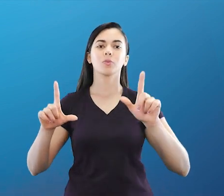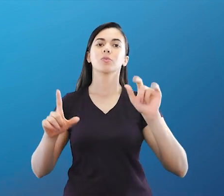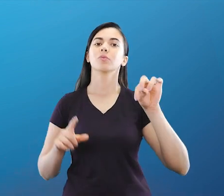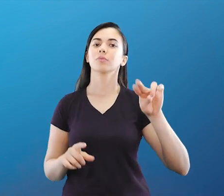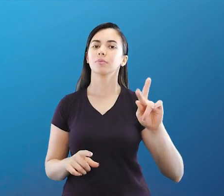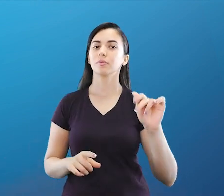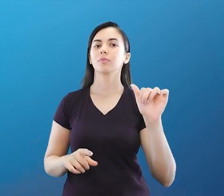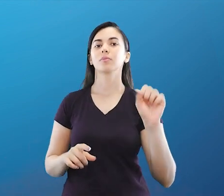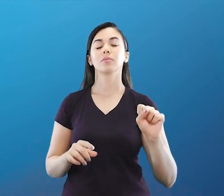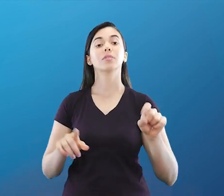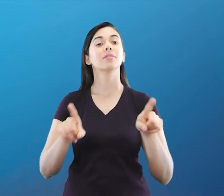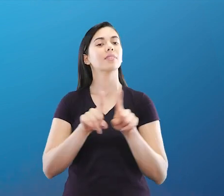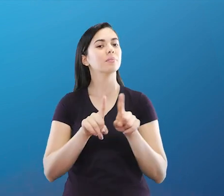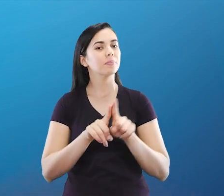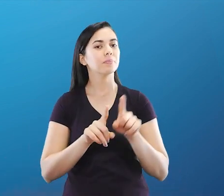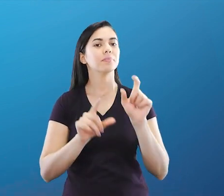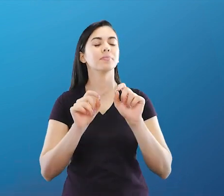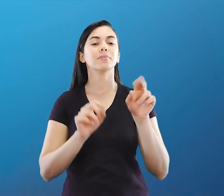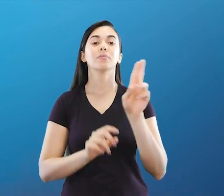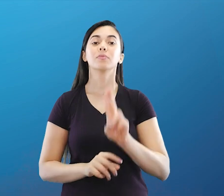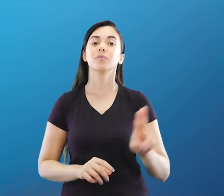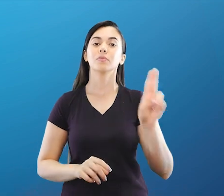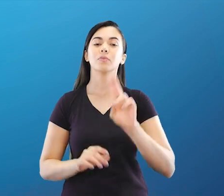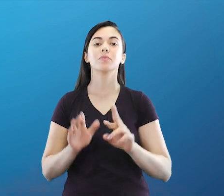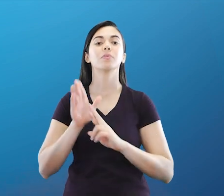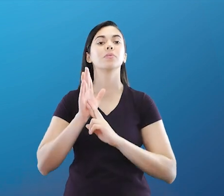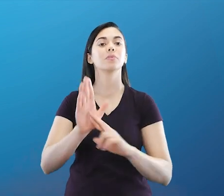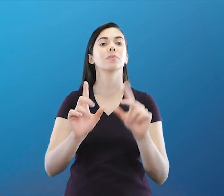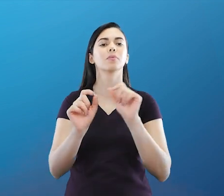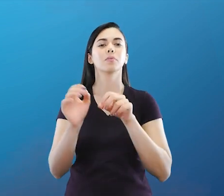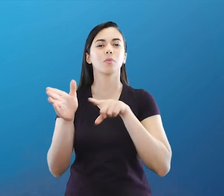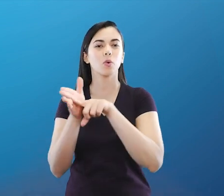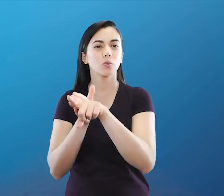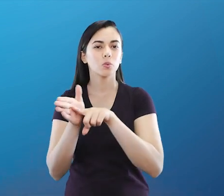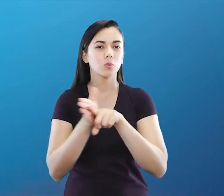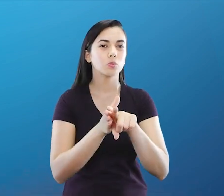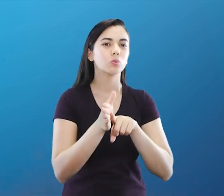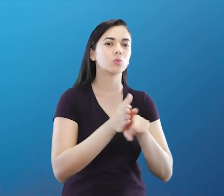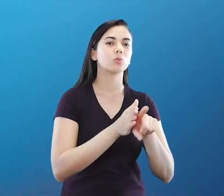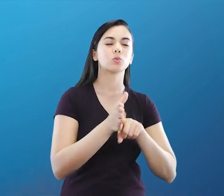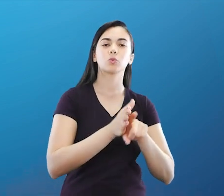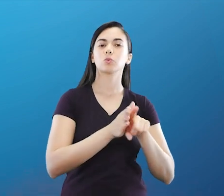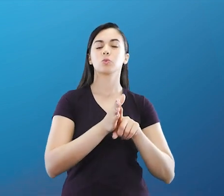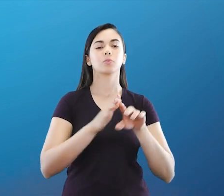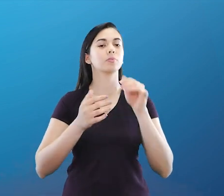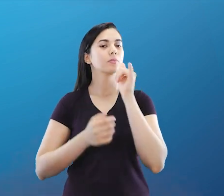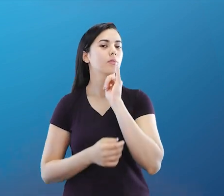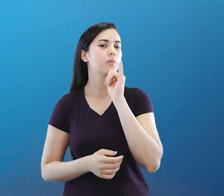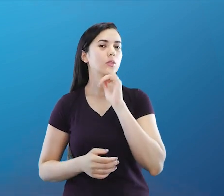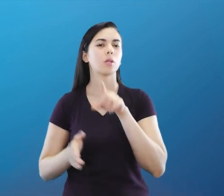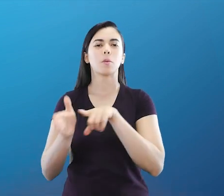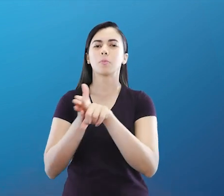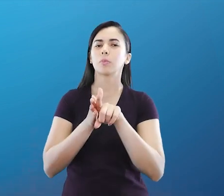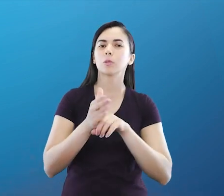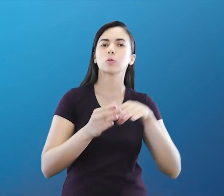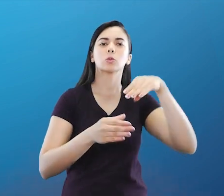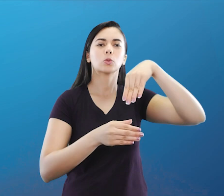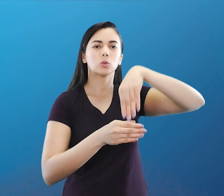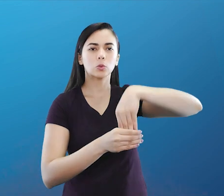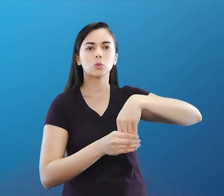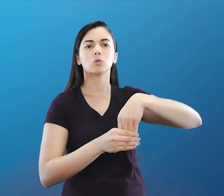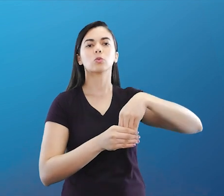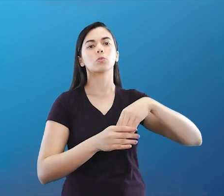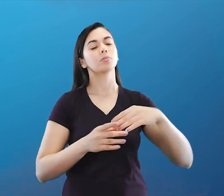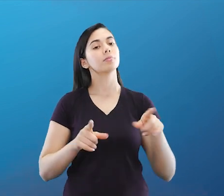muito utilizado para representar pesquisas de intenção de